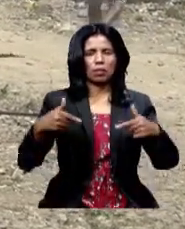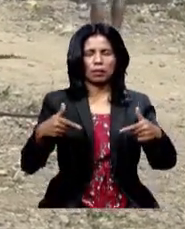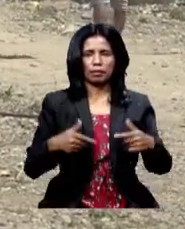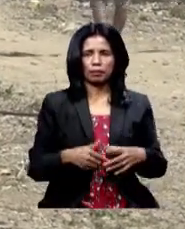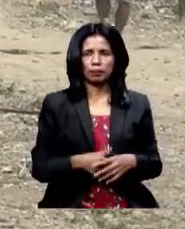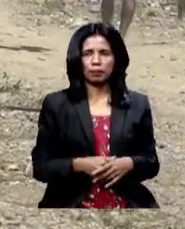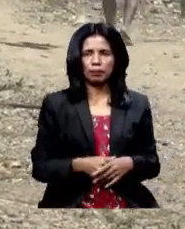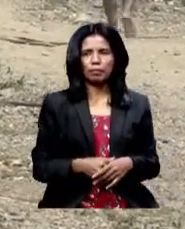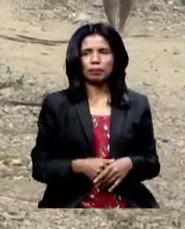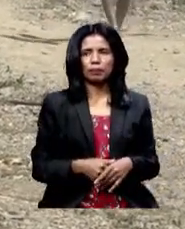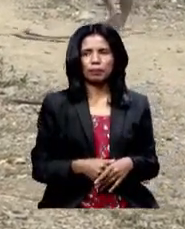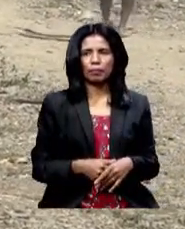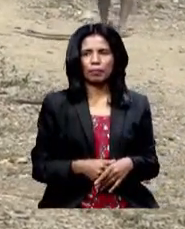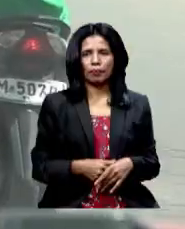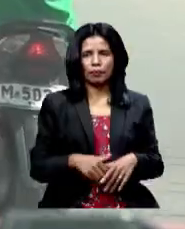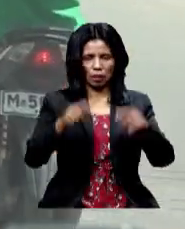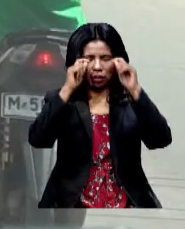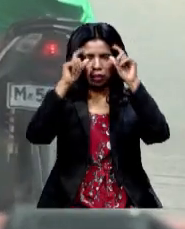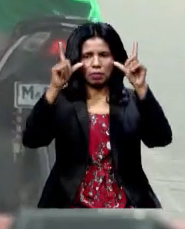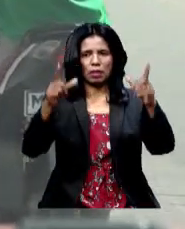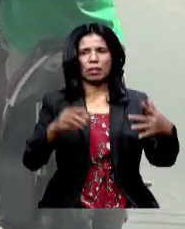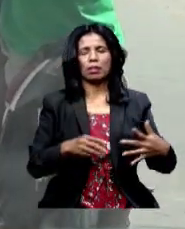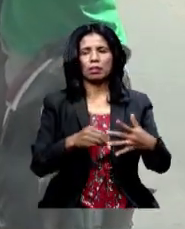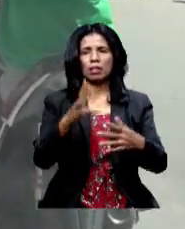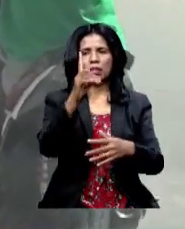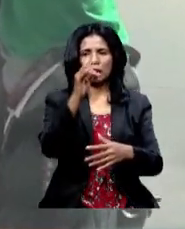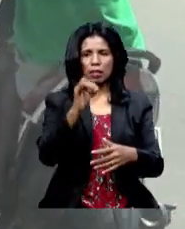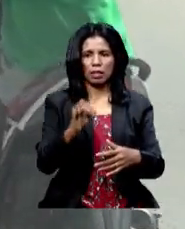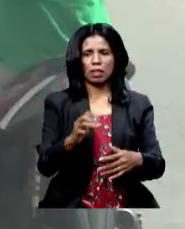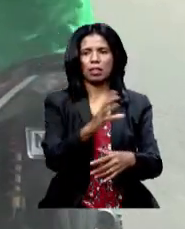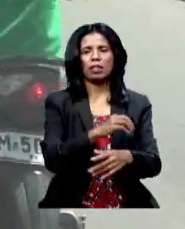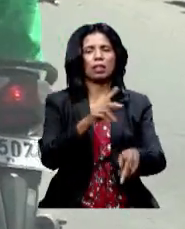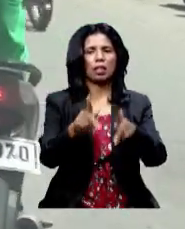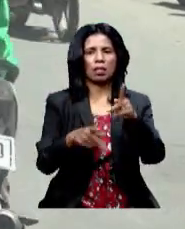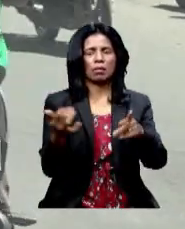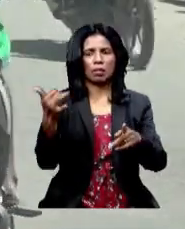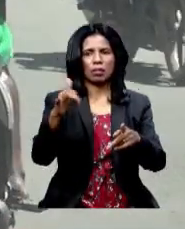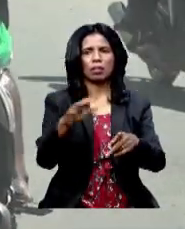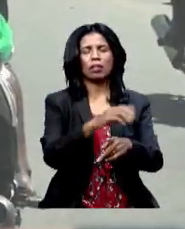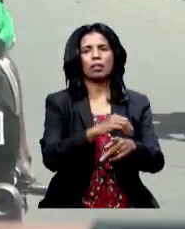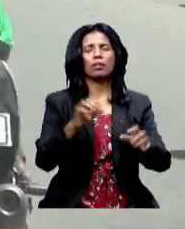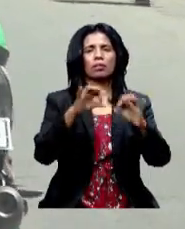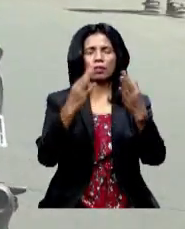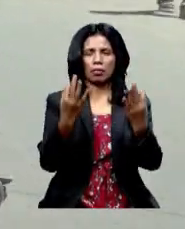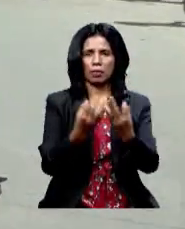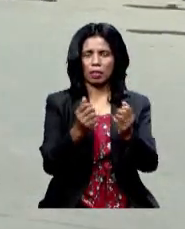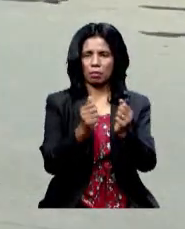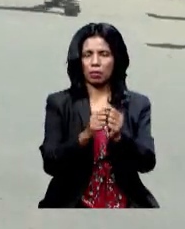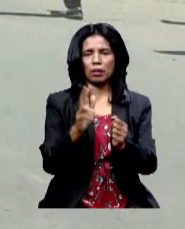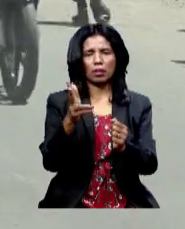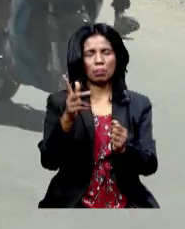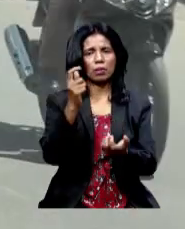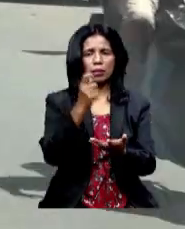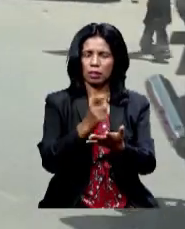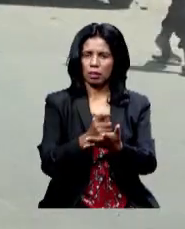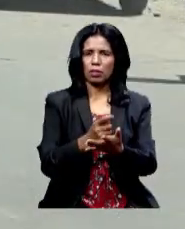nian. Ia Timor Leste liu-liu ia capital dili, comunidade sira quase uma kain rihuntolu resing, to oras